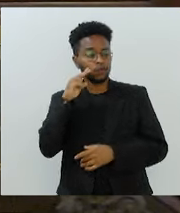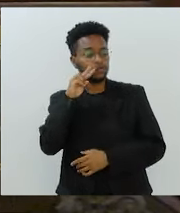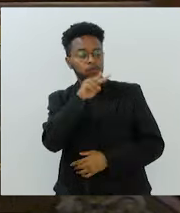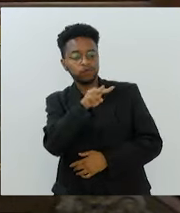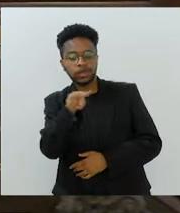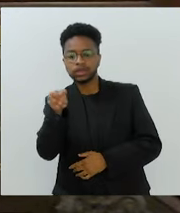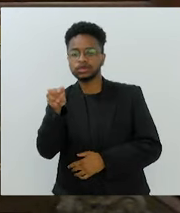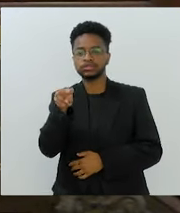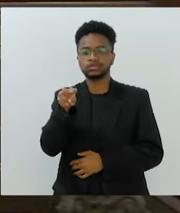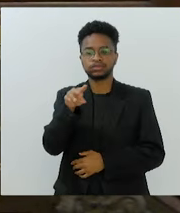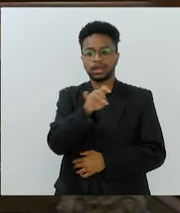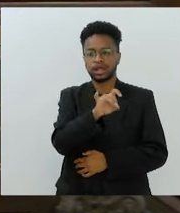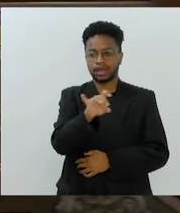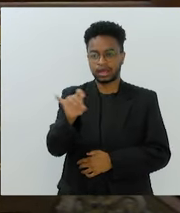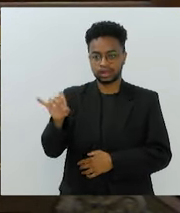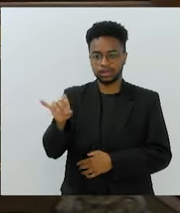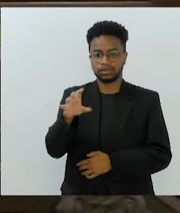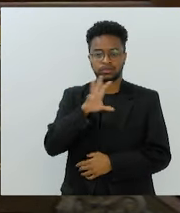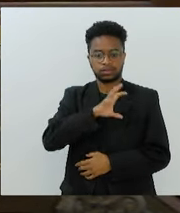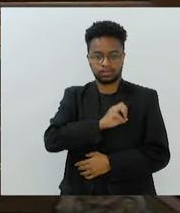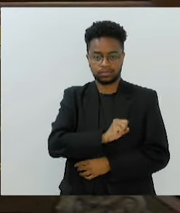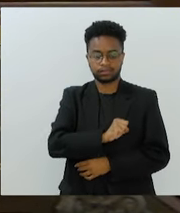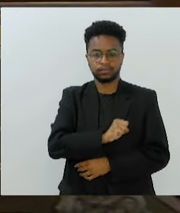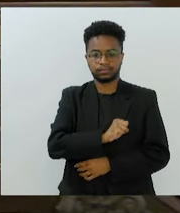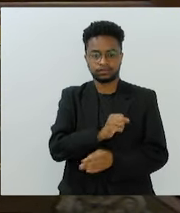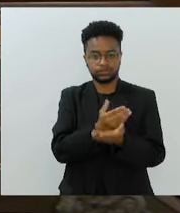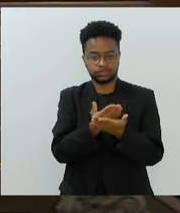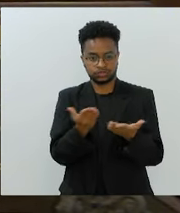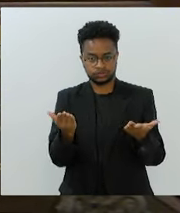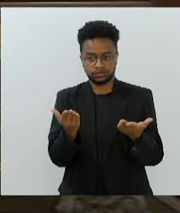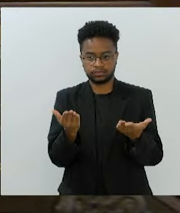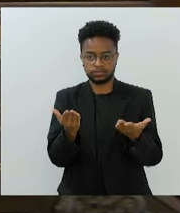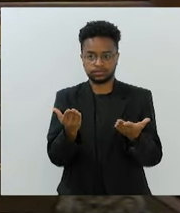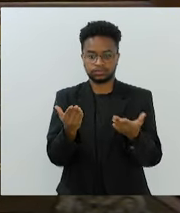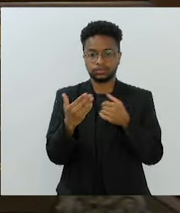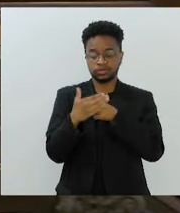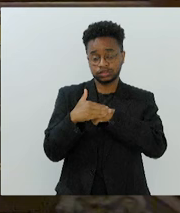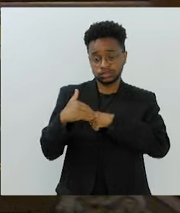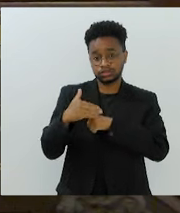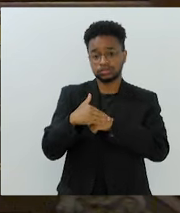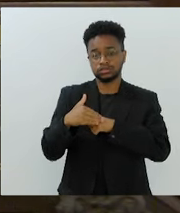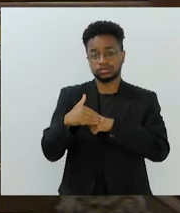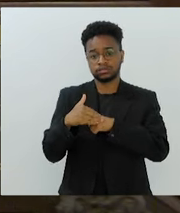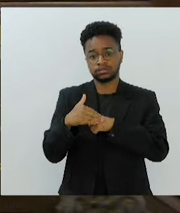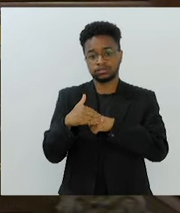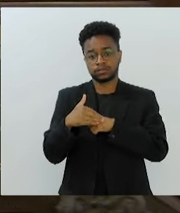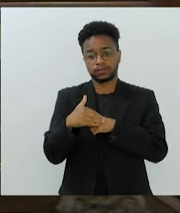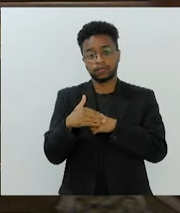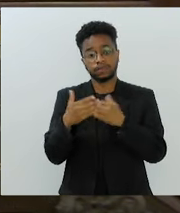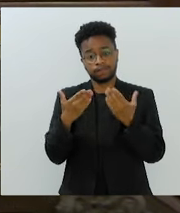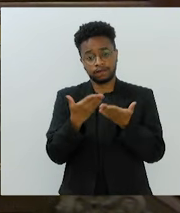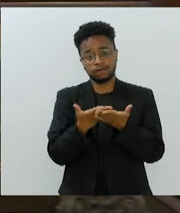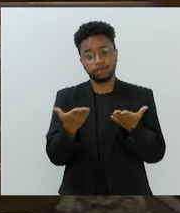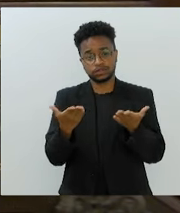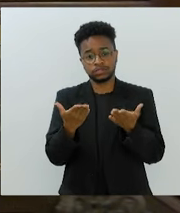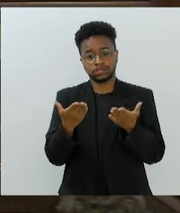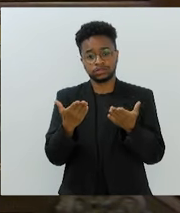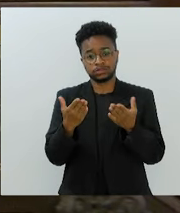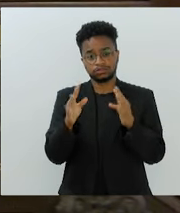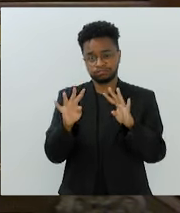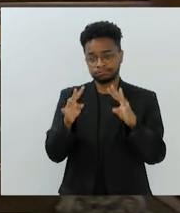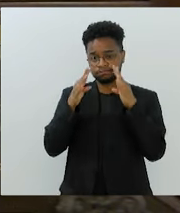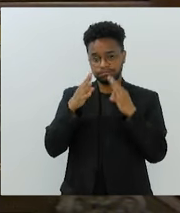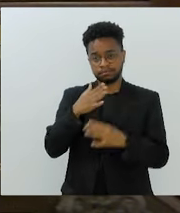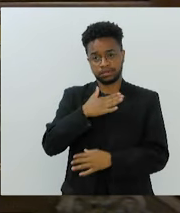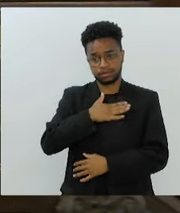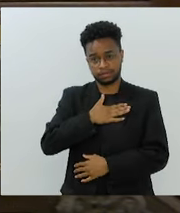a irradiação amorosa de afeto que vocês endereçam a mim,